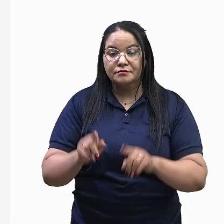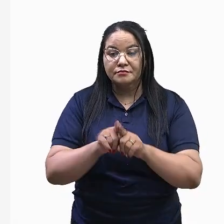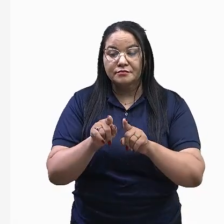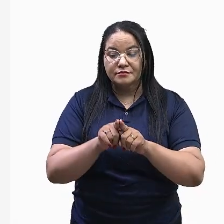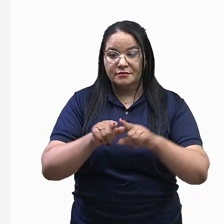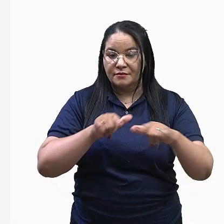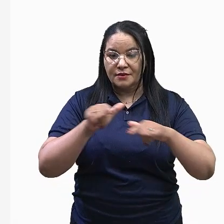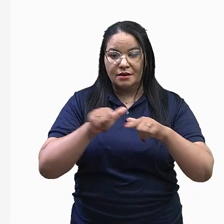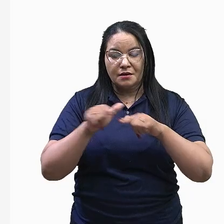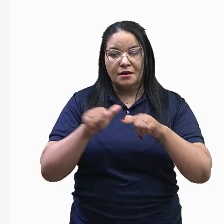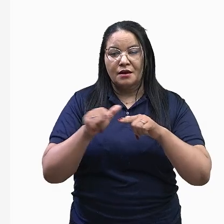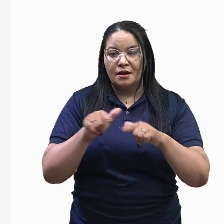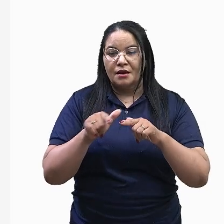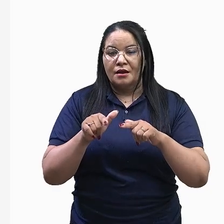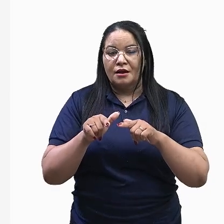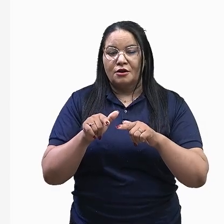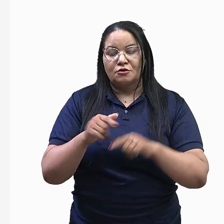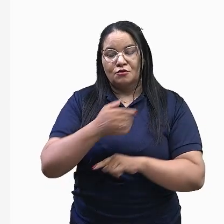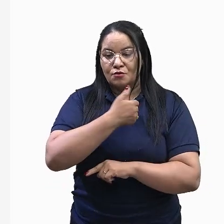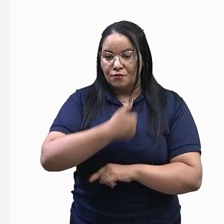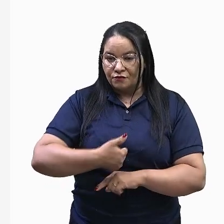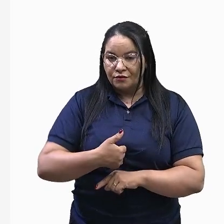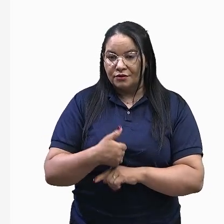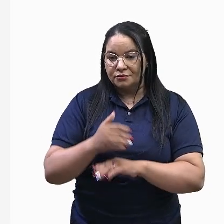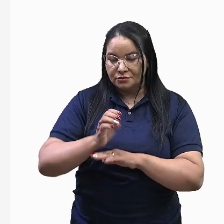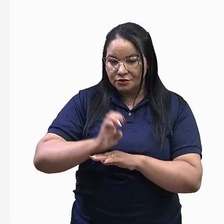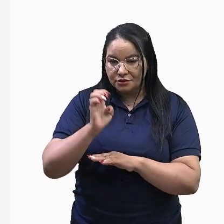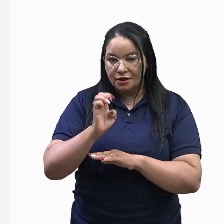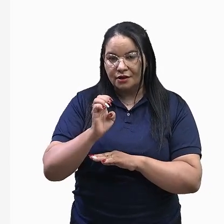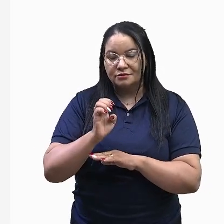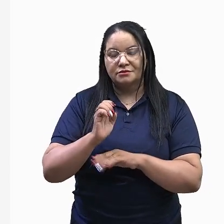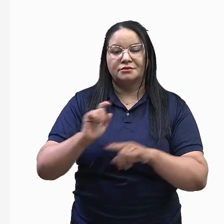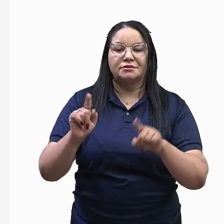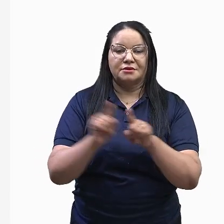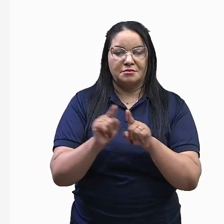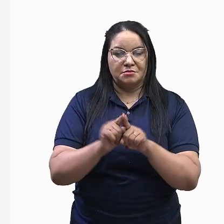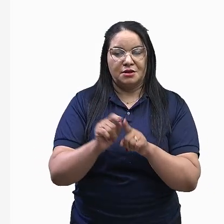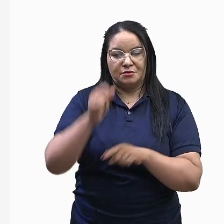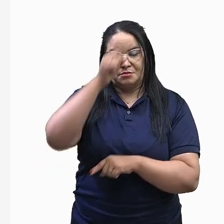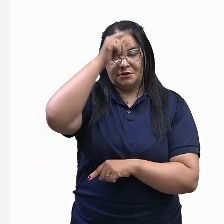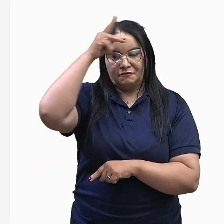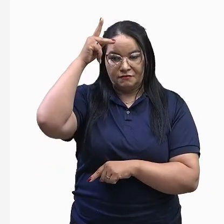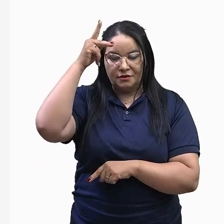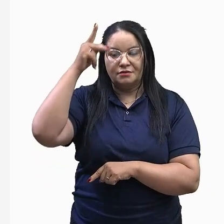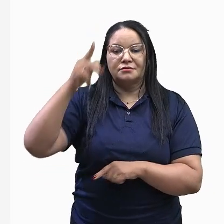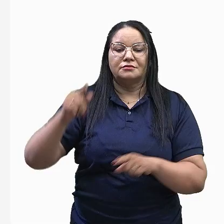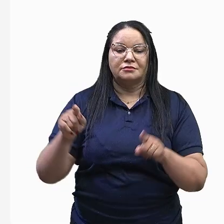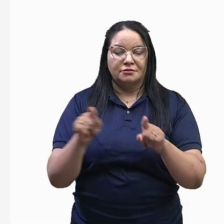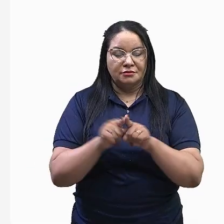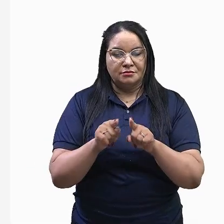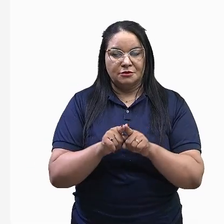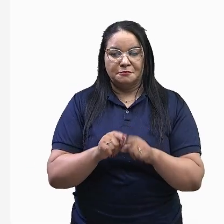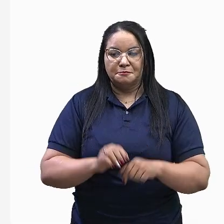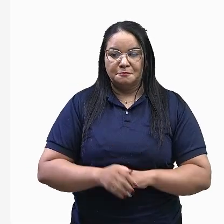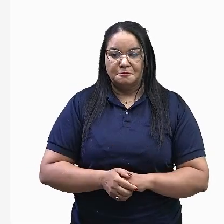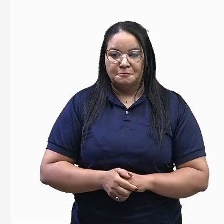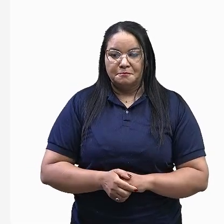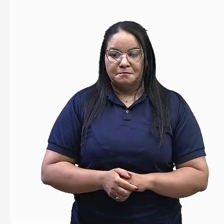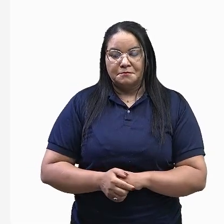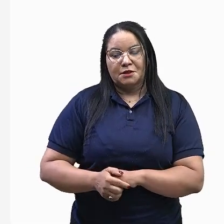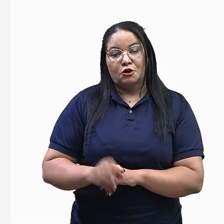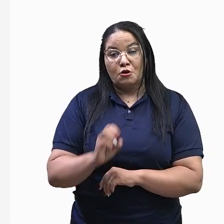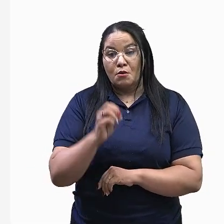Atividades do governo estadual. E assim também um prefeito e o